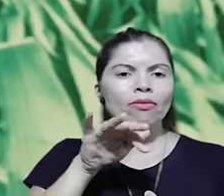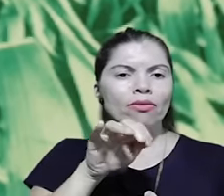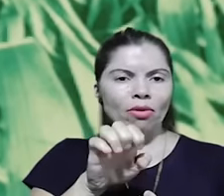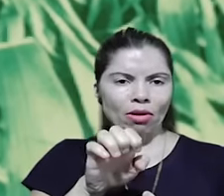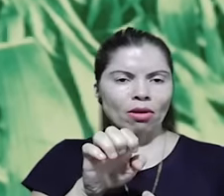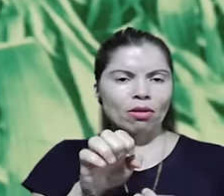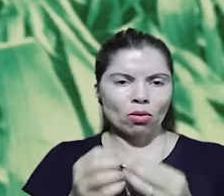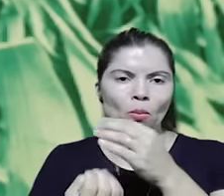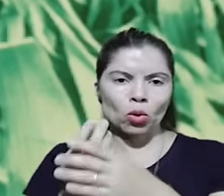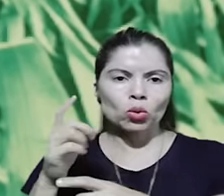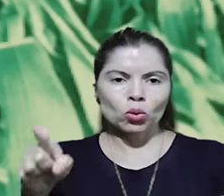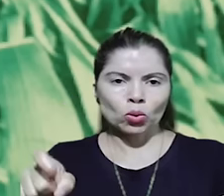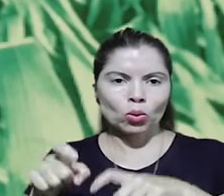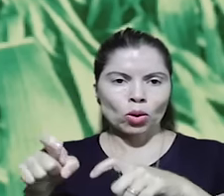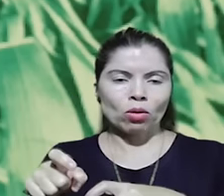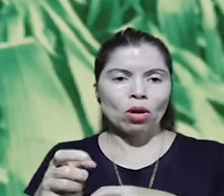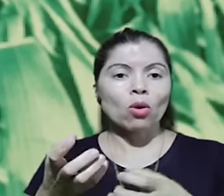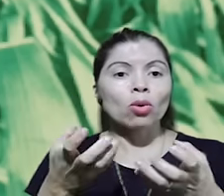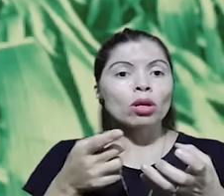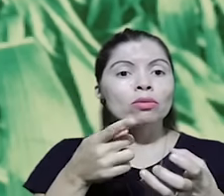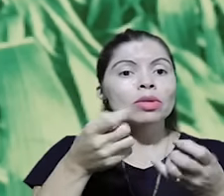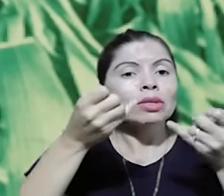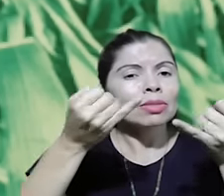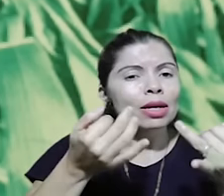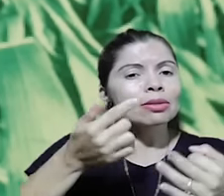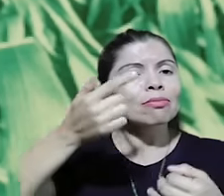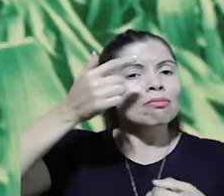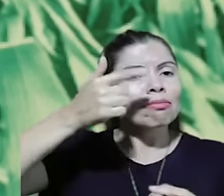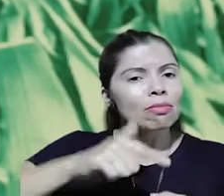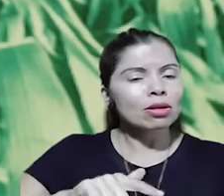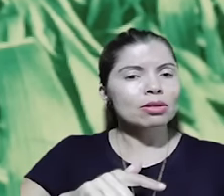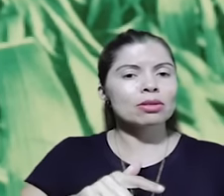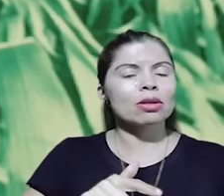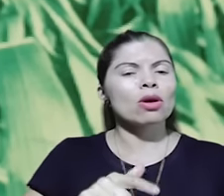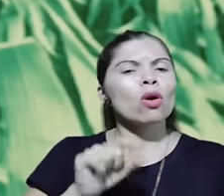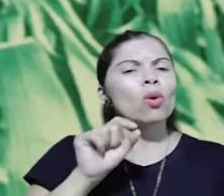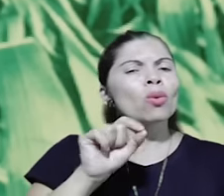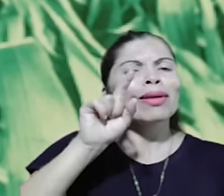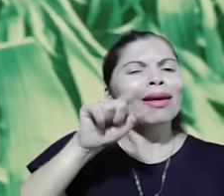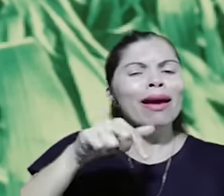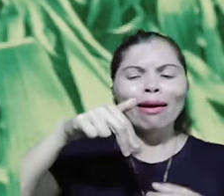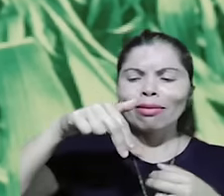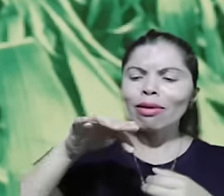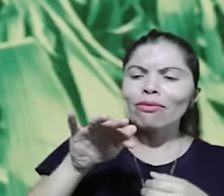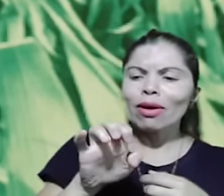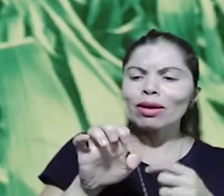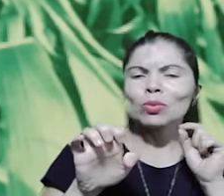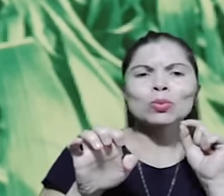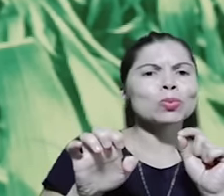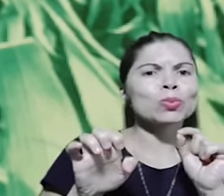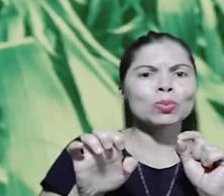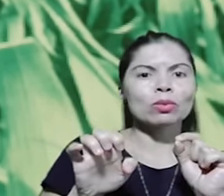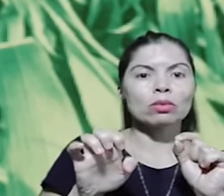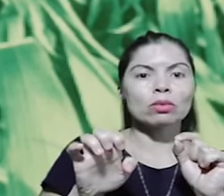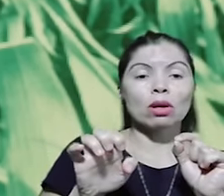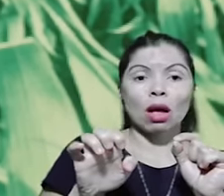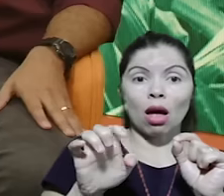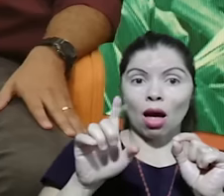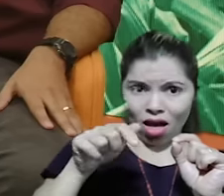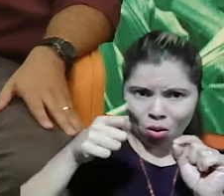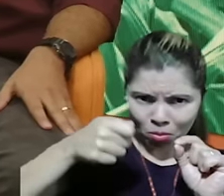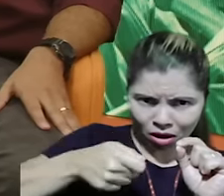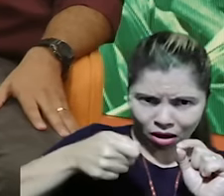rural queria que você reforçasse e falasse um pouquinho né retomando o assunto O que é a nota fiscal eletrônica e ela vai se tornar